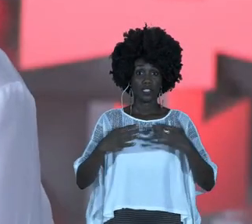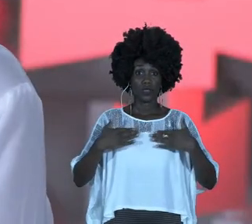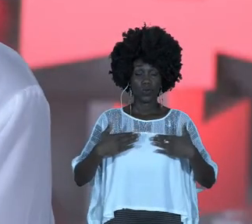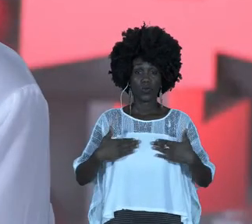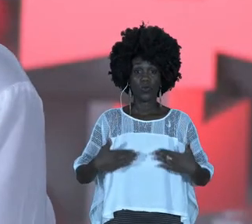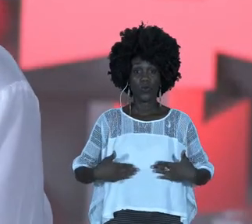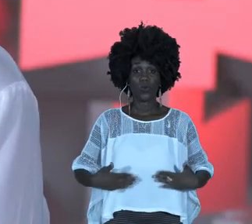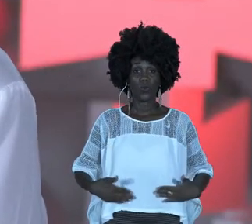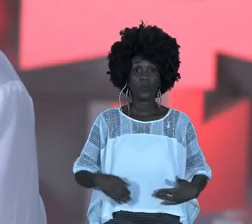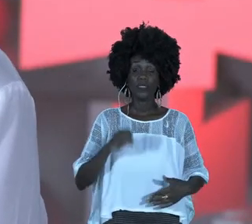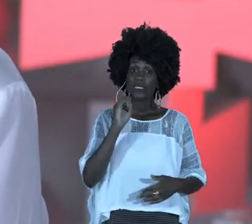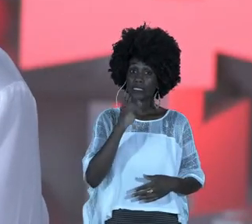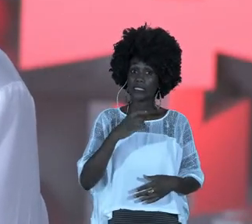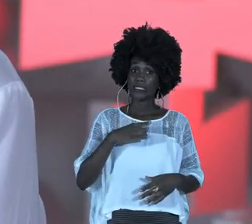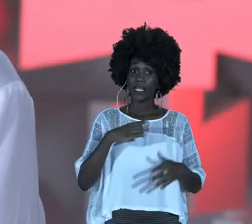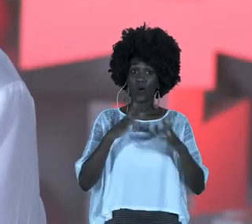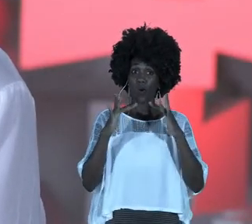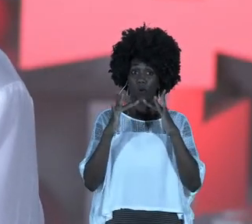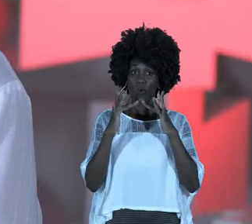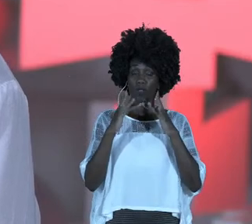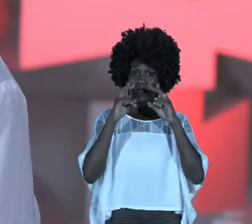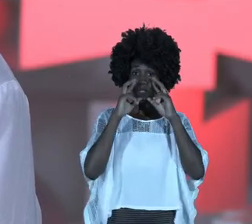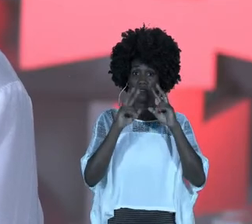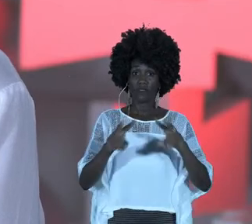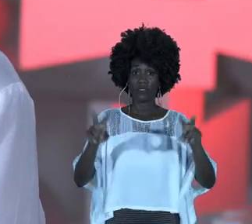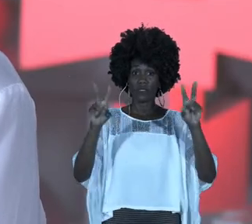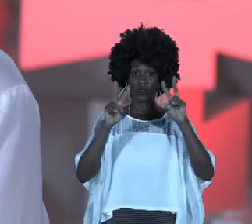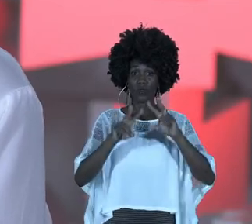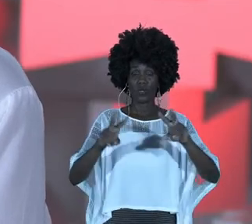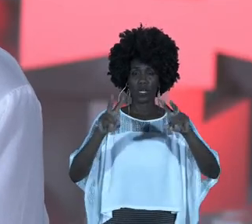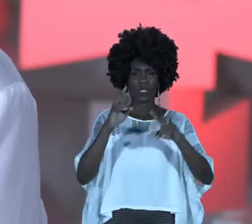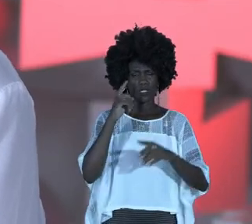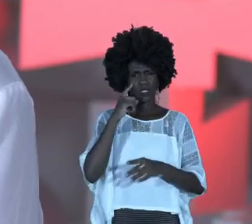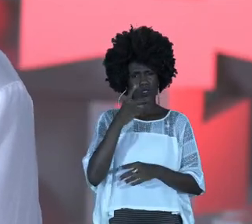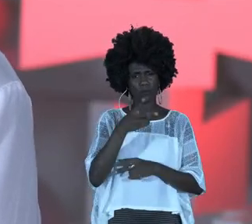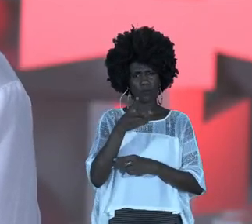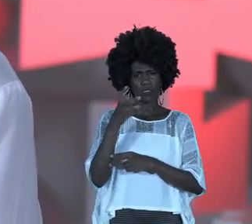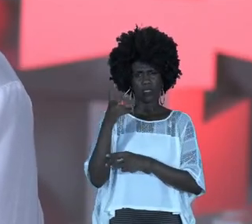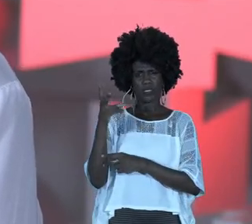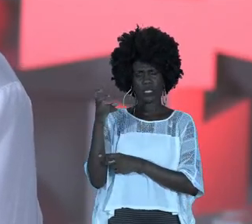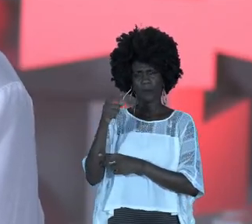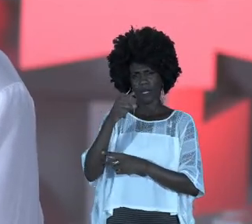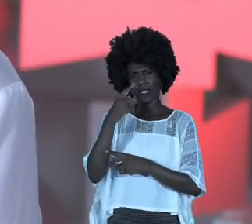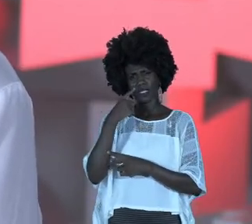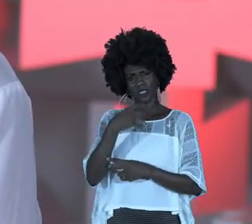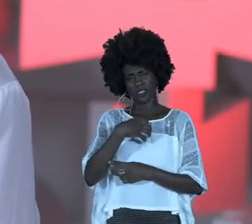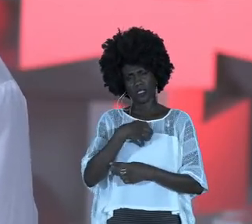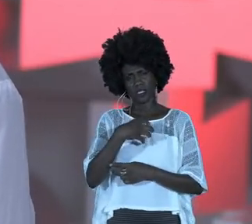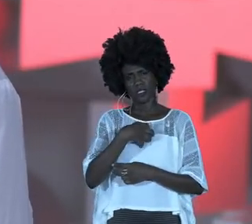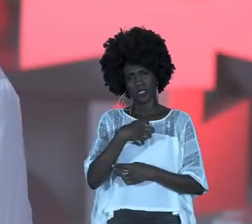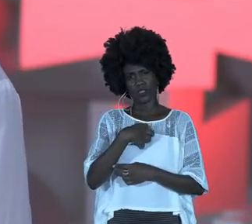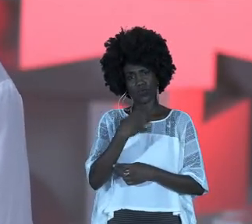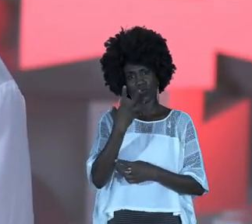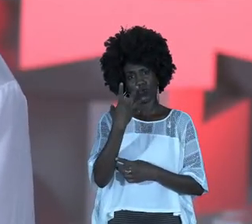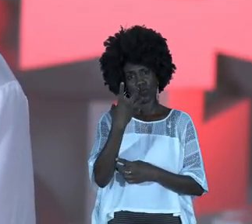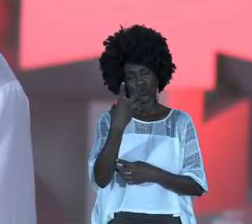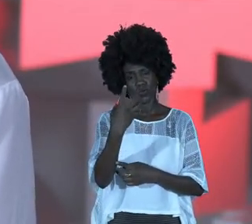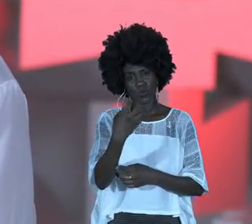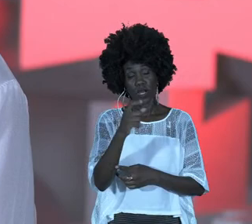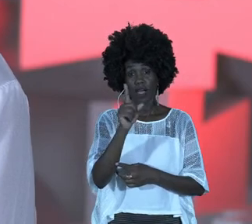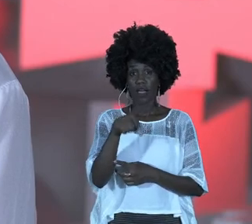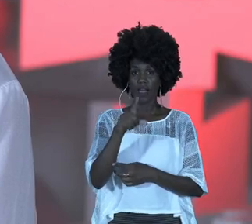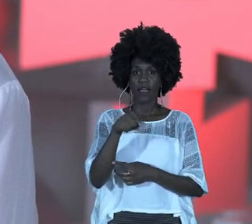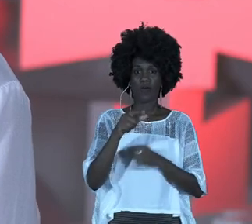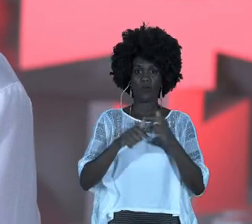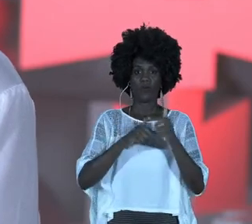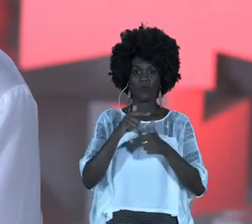corpo. Quando a gente tem contato visual com essas formas, a gente se identifica, a gente sente uma atração. Então,